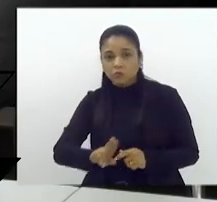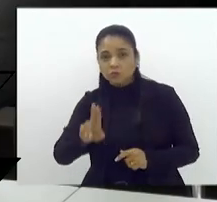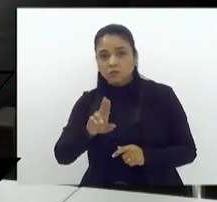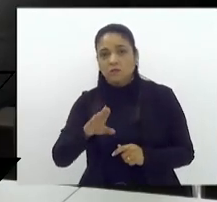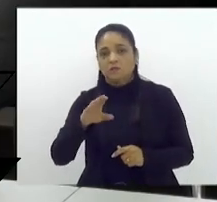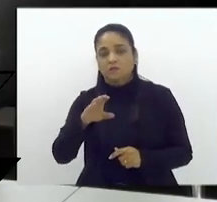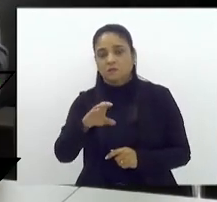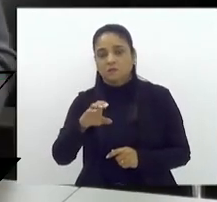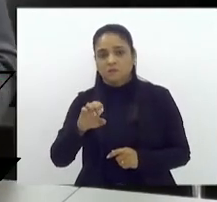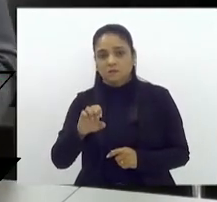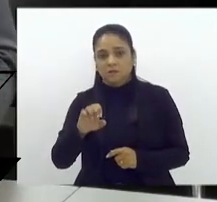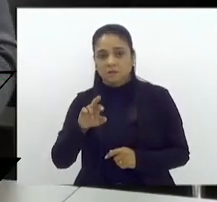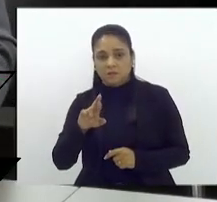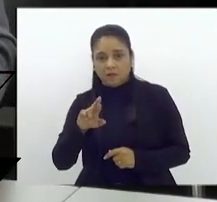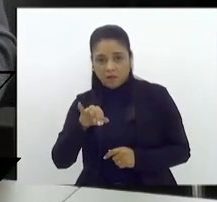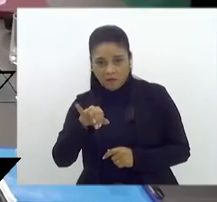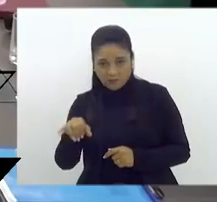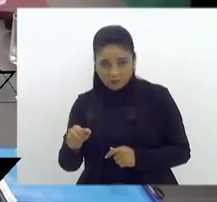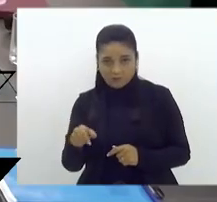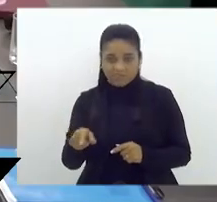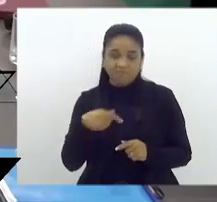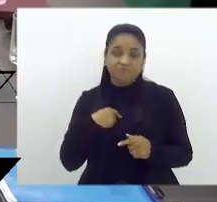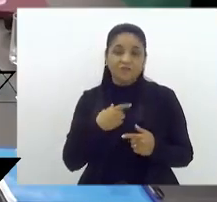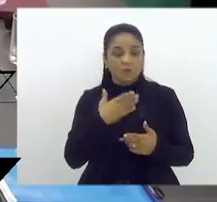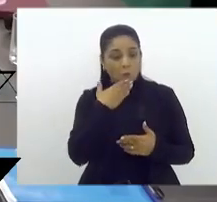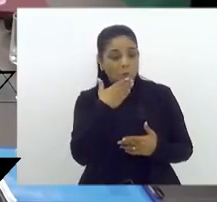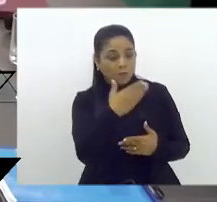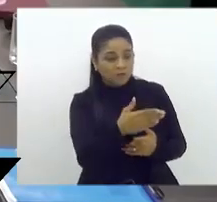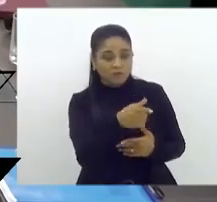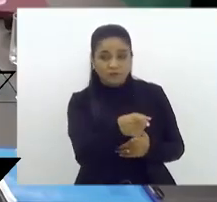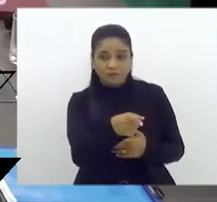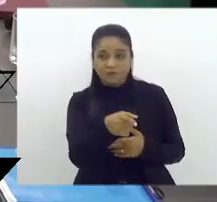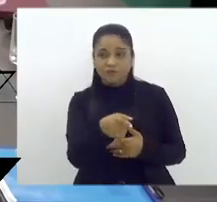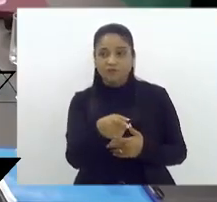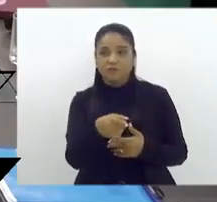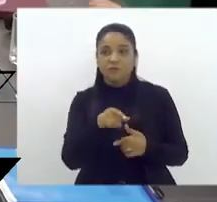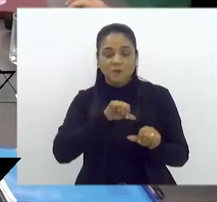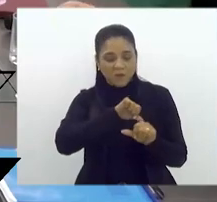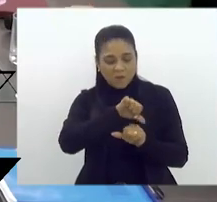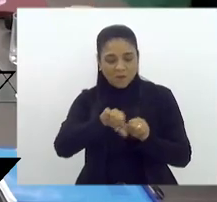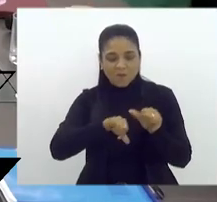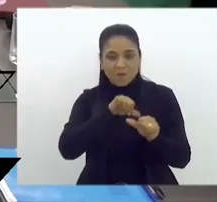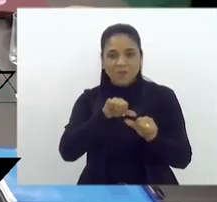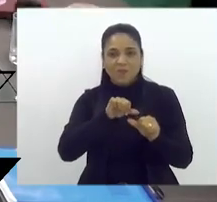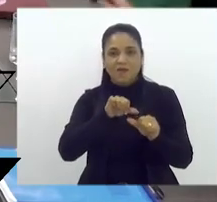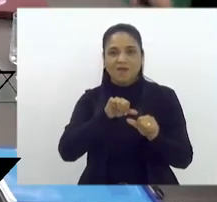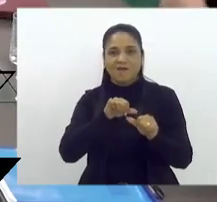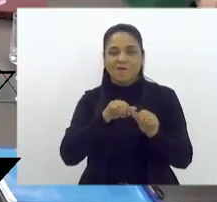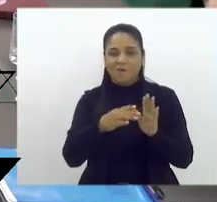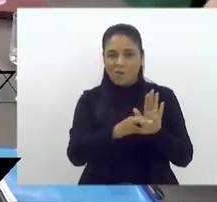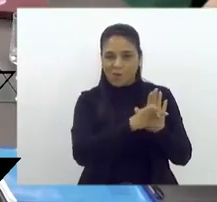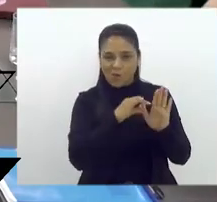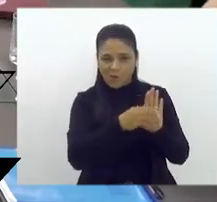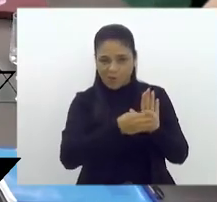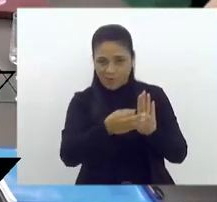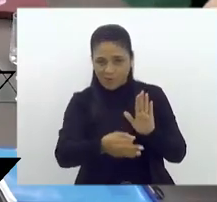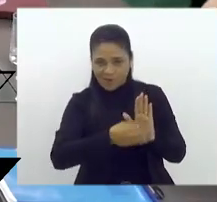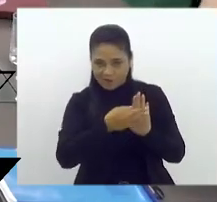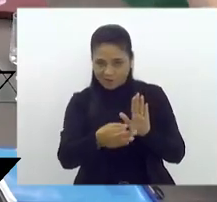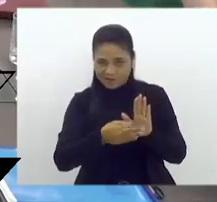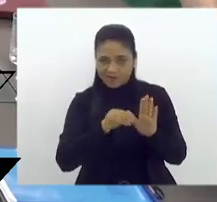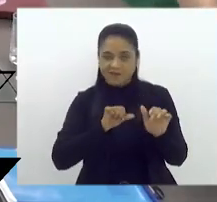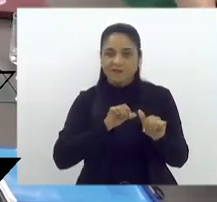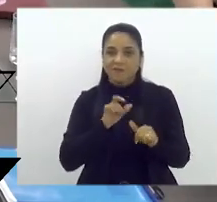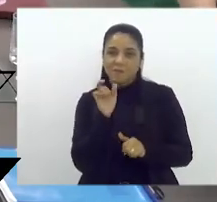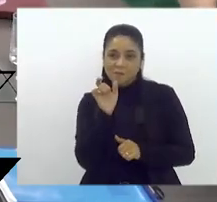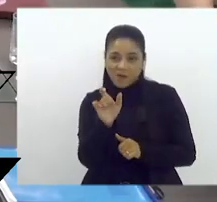fontes. Pedi ao catedrático relator para que... Já estou alterando o parecer para incluir essa modificação. Depois fui eu que tomei as 4